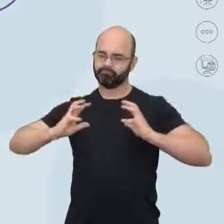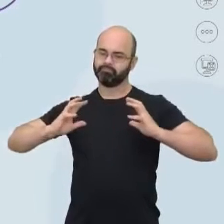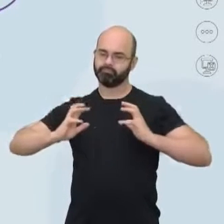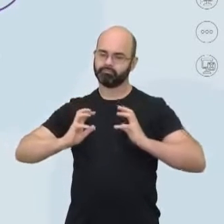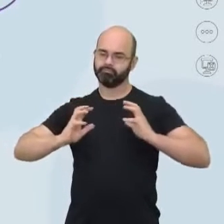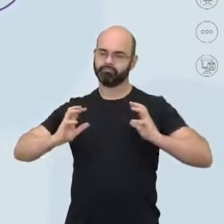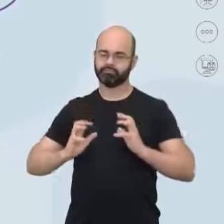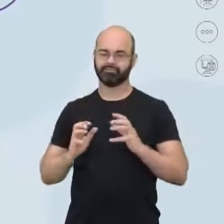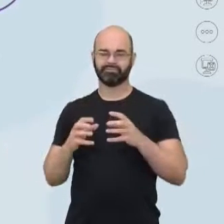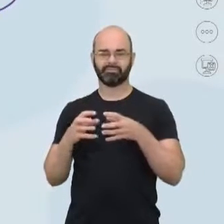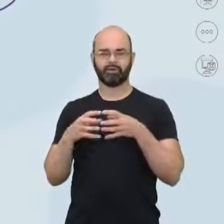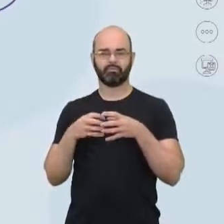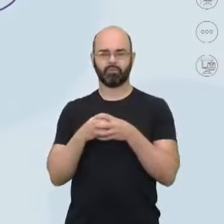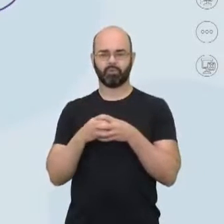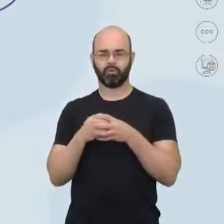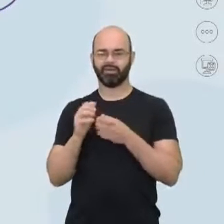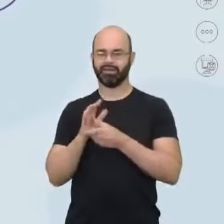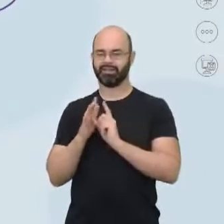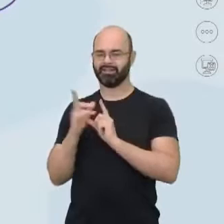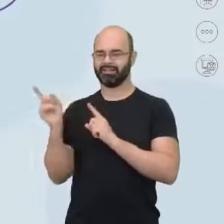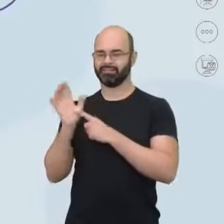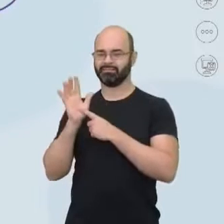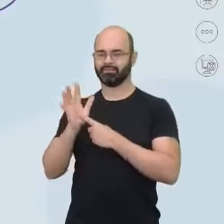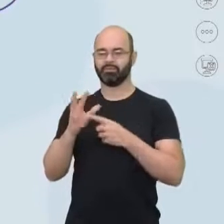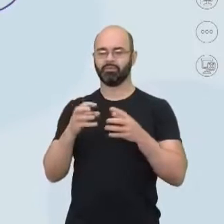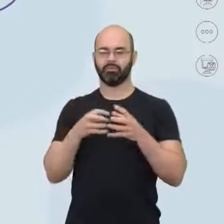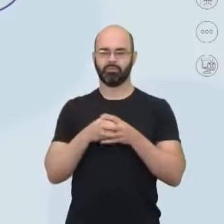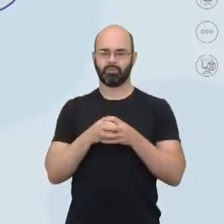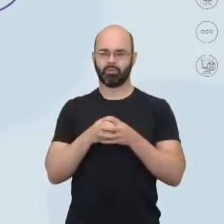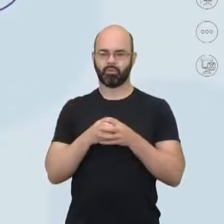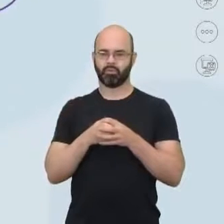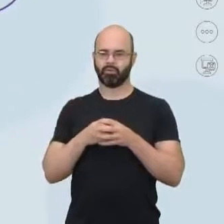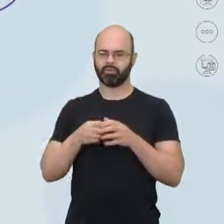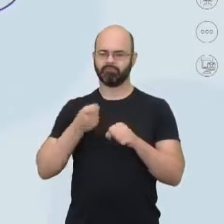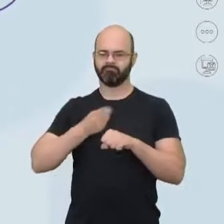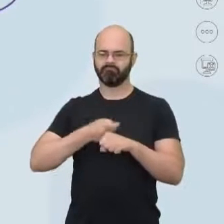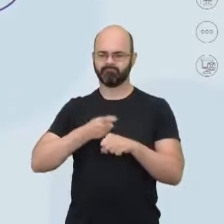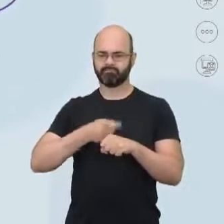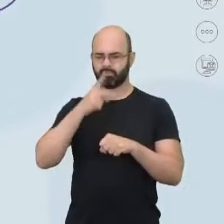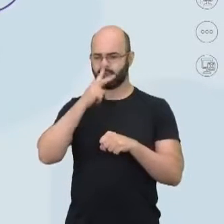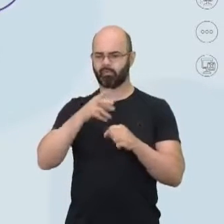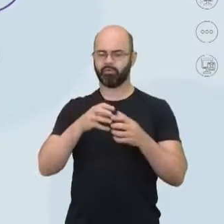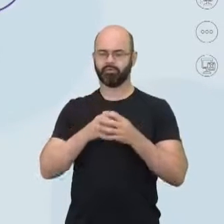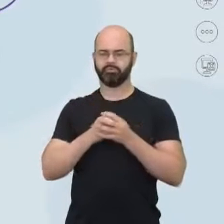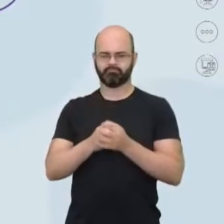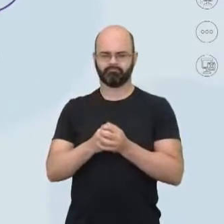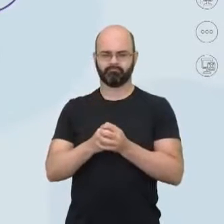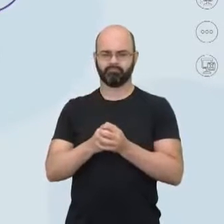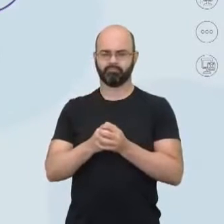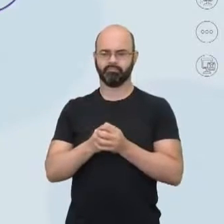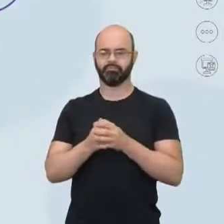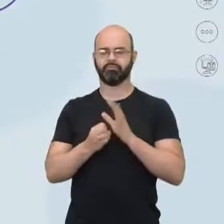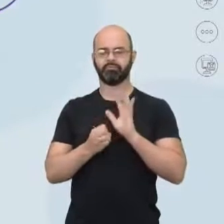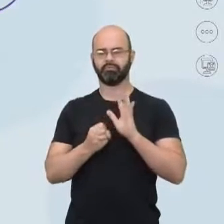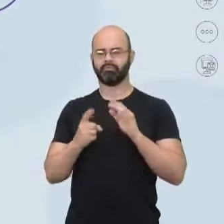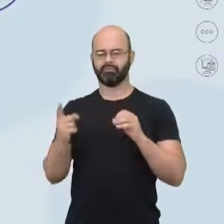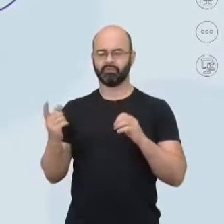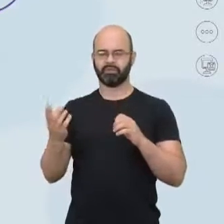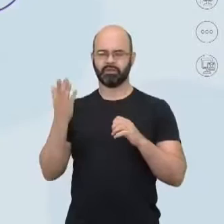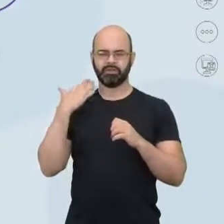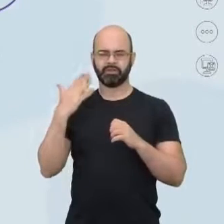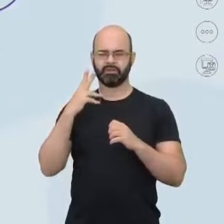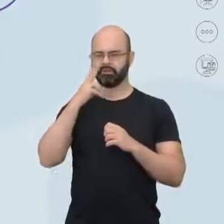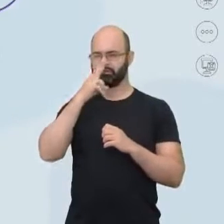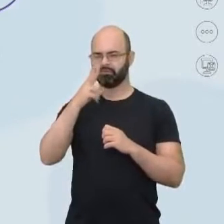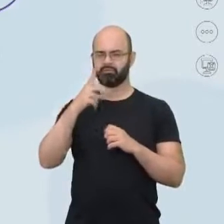bola, como mostrou aí o Joel, né? E uma bola extremamente sólida, né? Porque aí o pessoal fala, pô, professor, mas a temperatura é